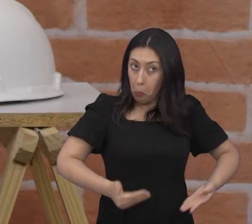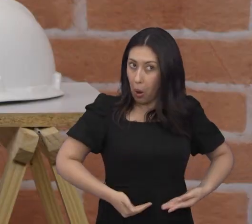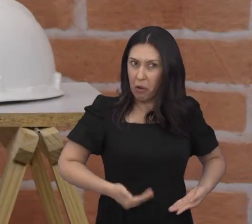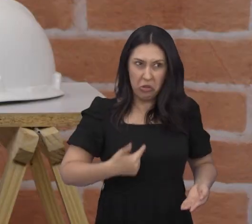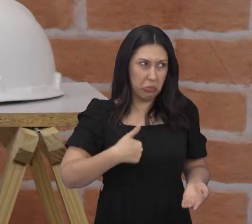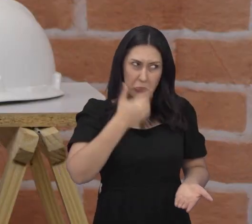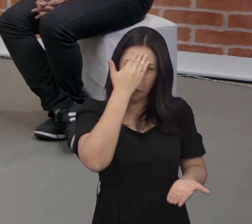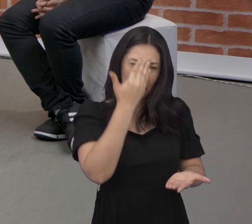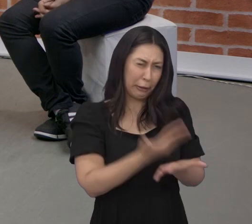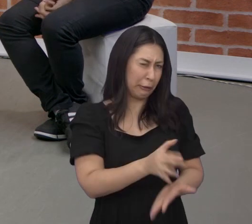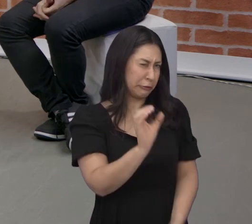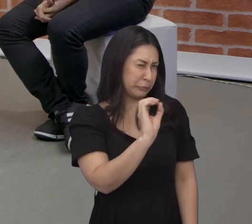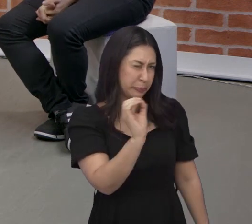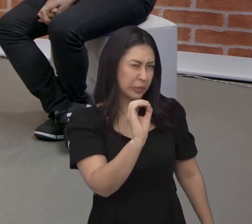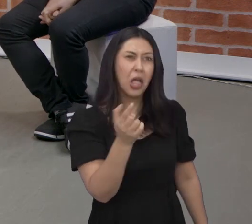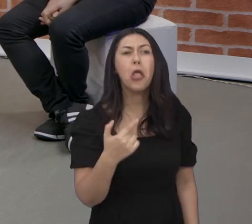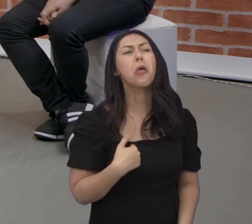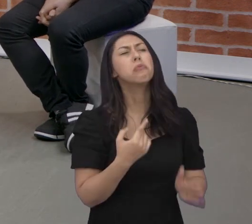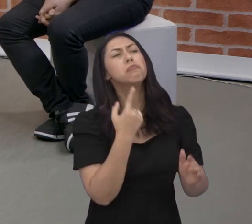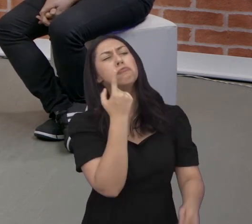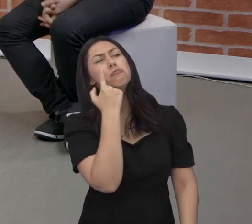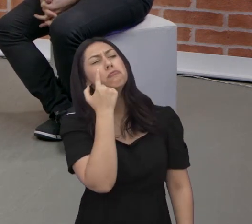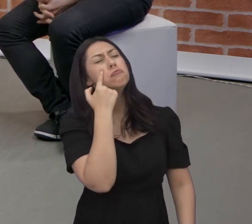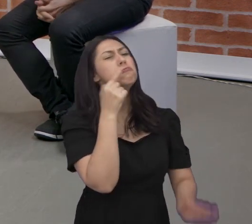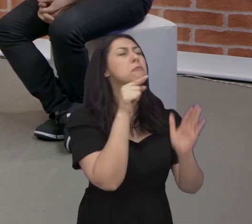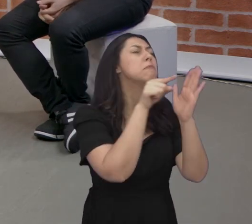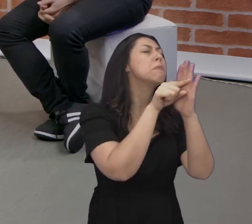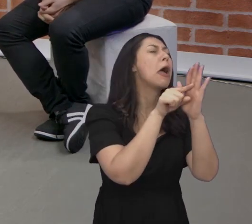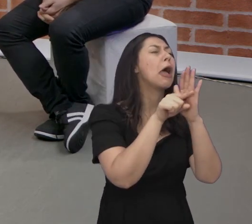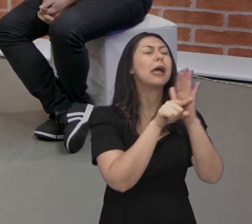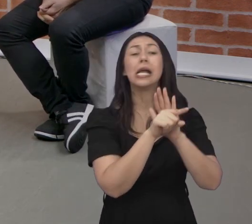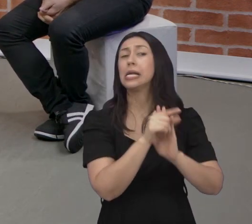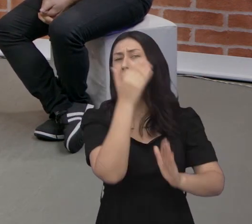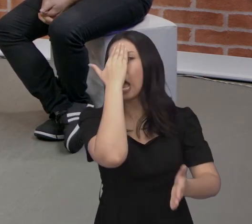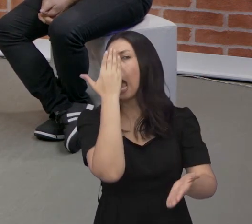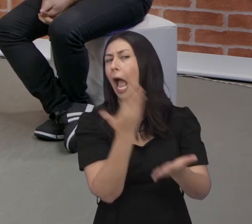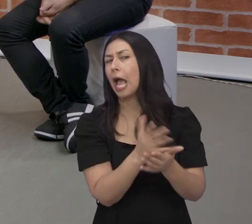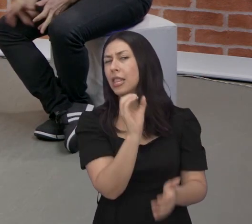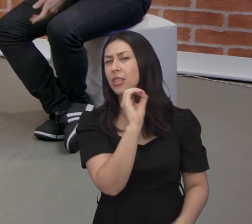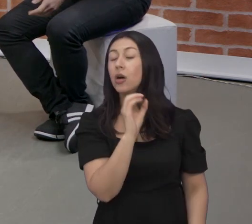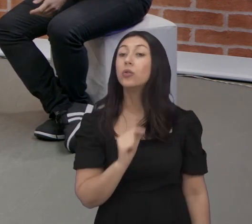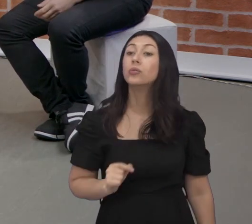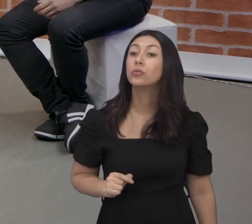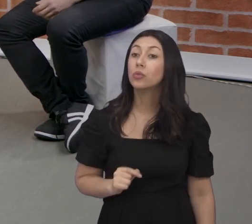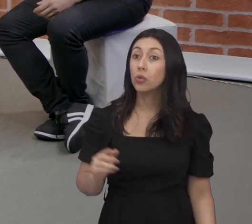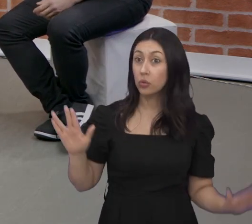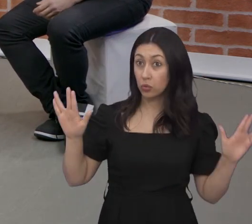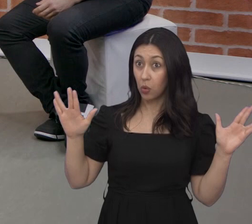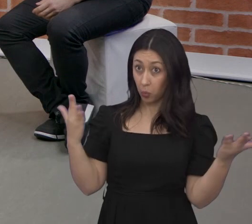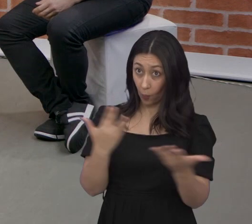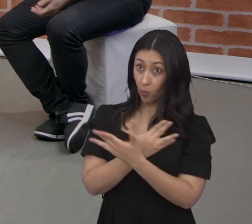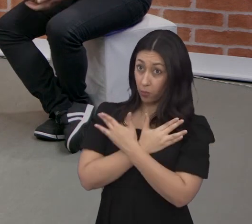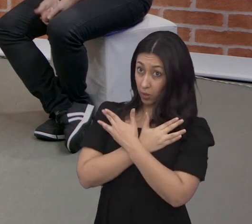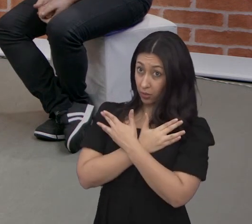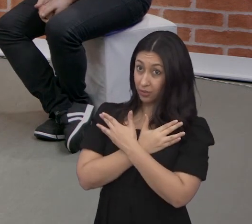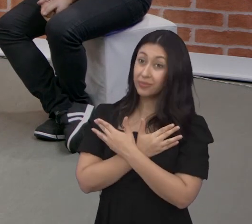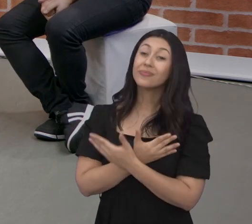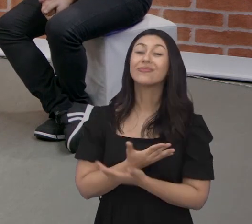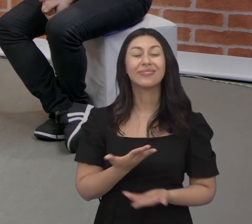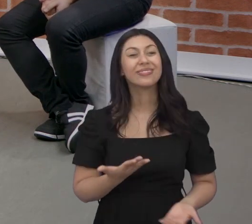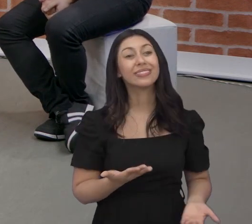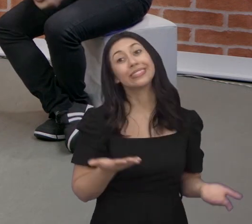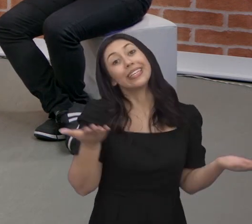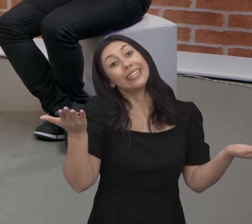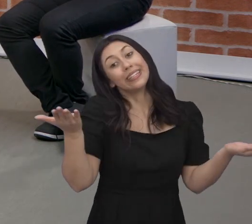México, sabe? Entendi. Eu fiz as minhas análises também, já do que eu tô acostumado, já eu não acredito que seja esse real. das múmias... Do México, isso, eu não acredito,